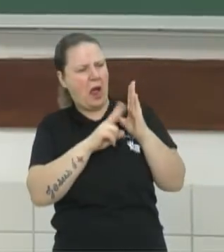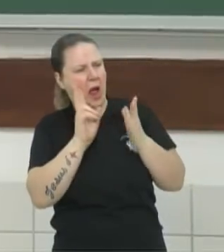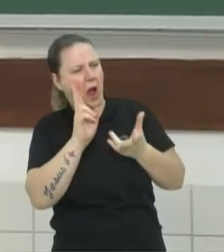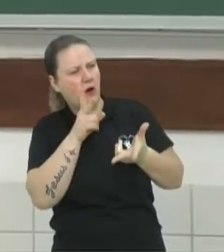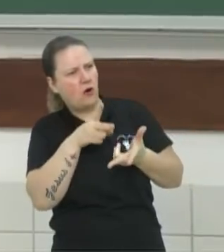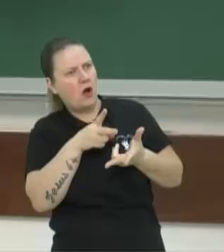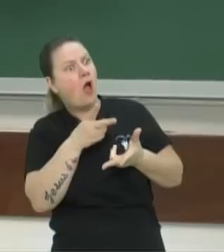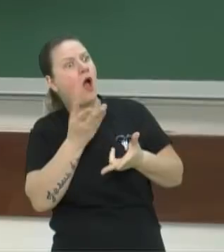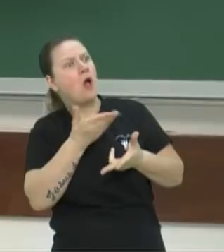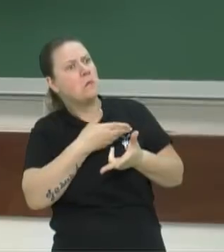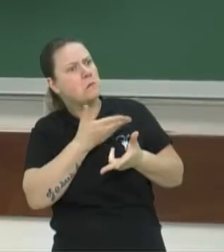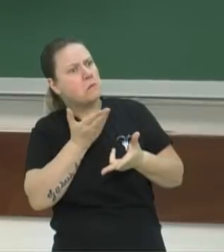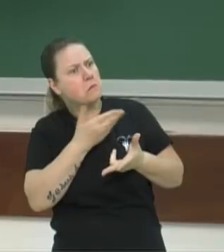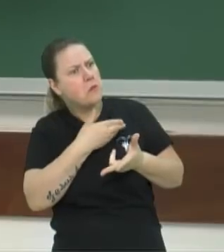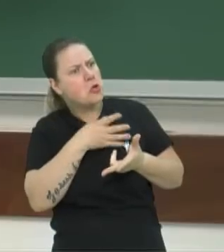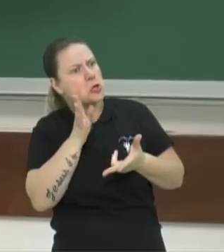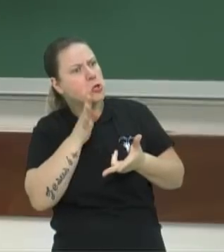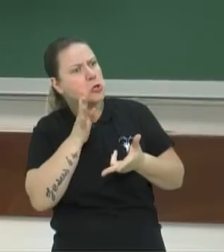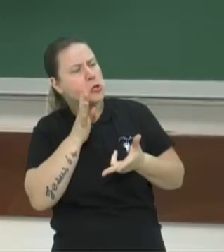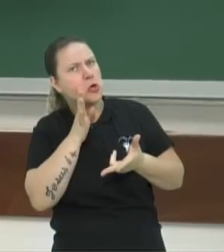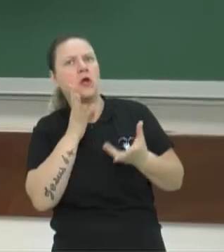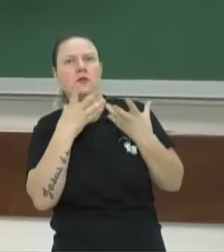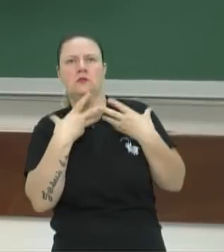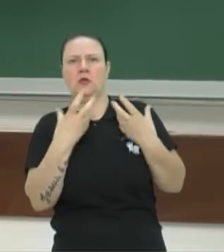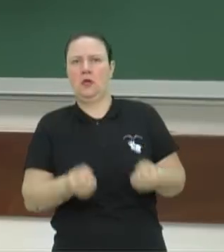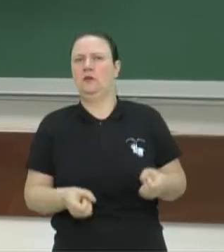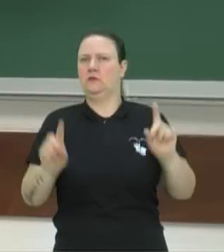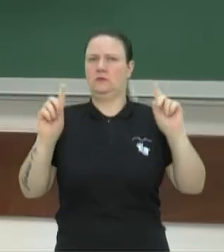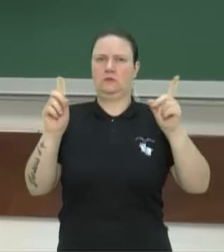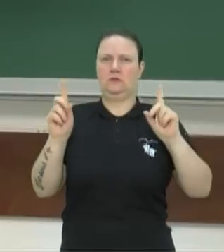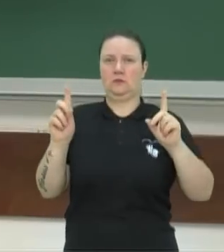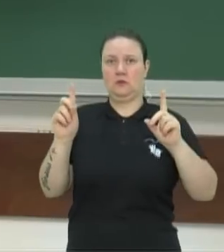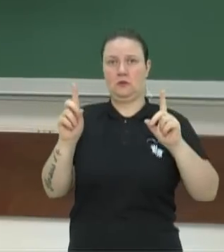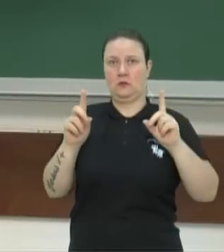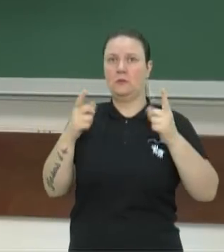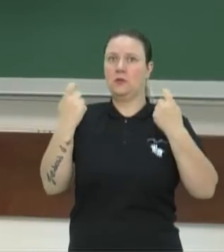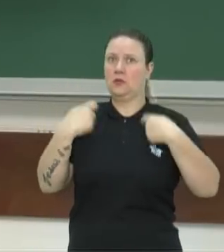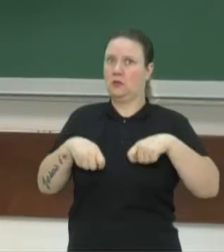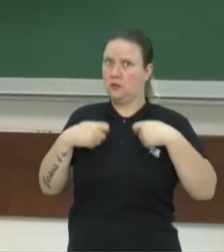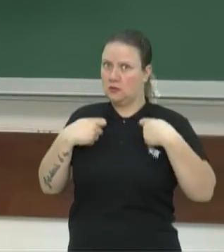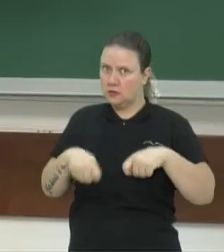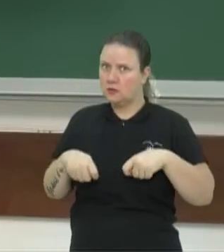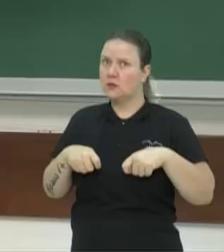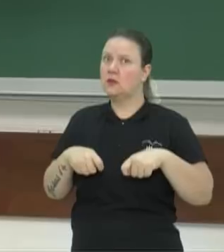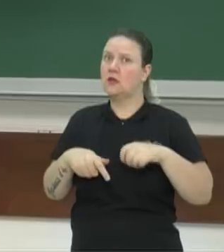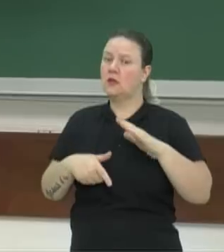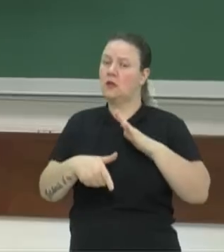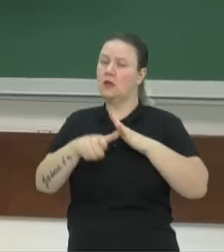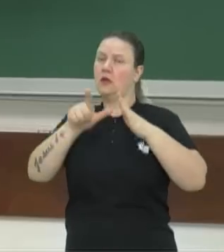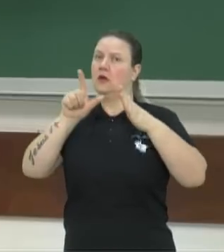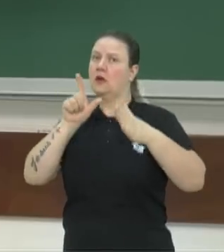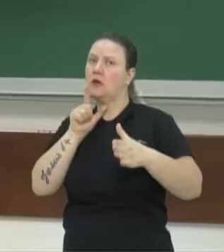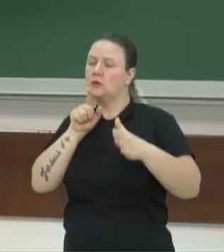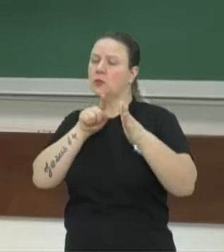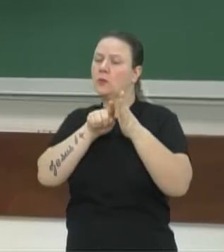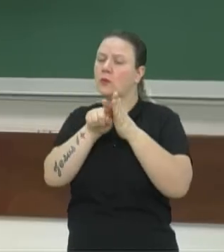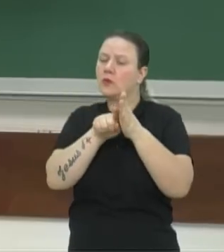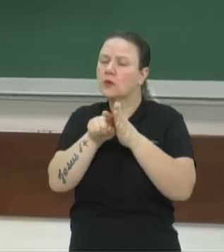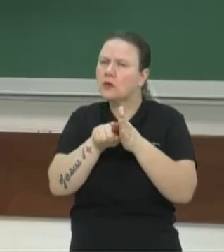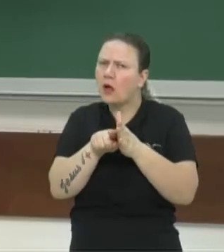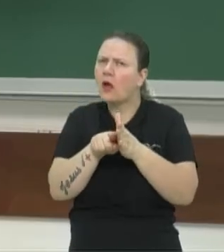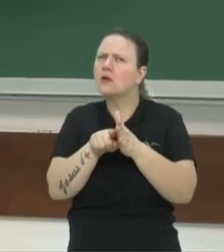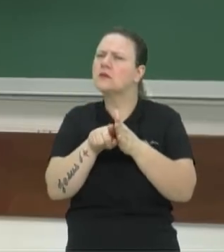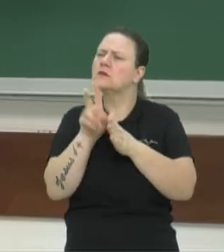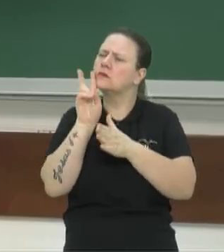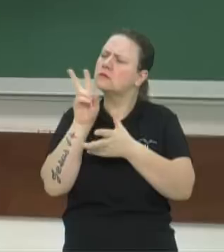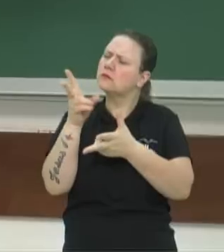você ver um cartaz, que é um cartaz de político, por exemplo, e tem lá uma outra informação, agora você já sabe ler. Você já